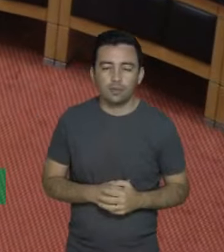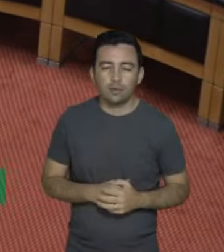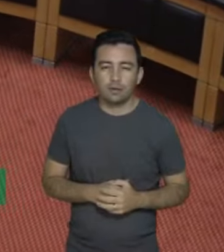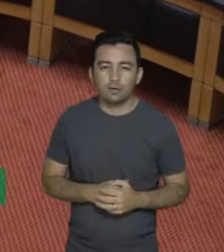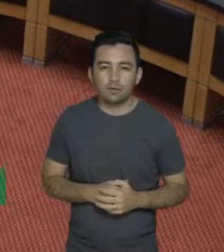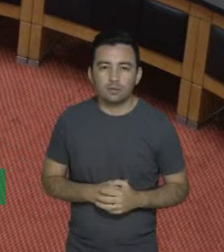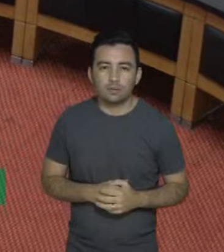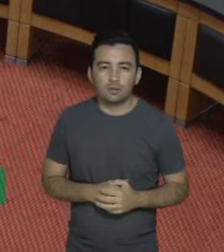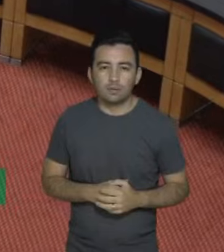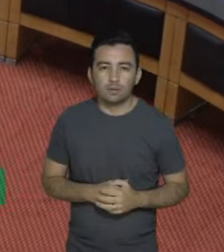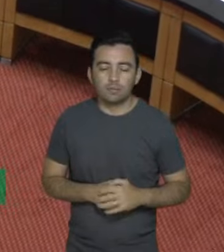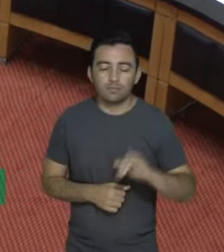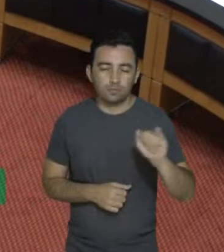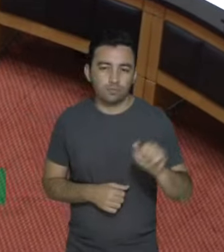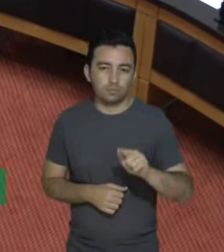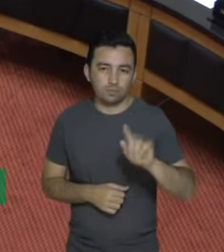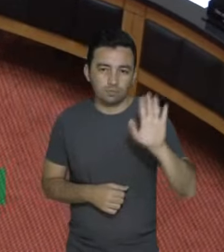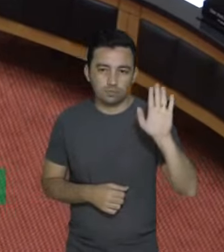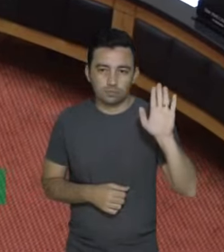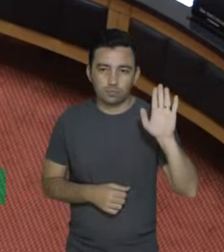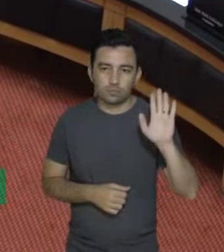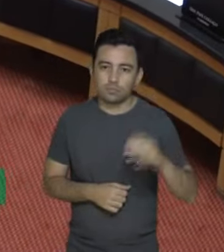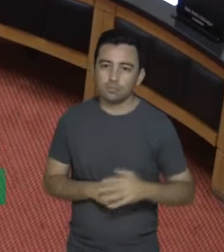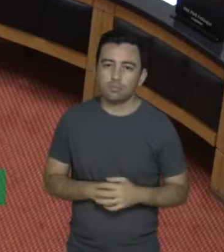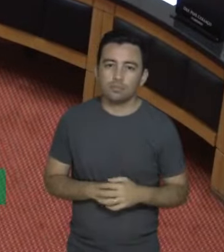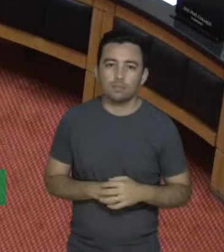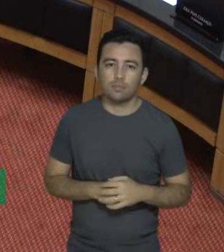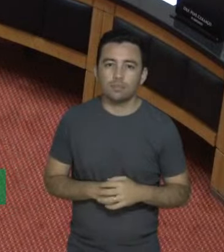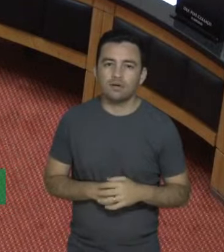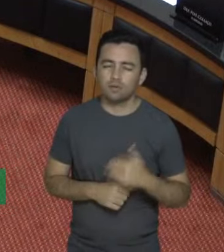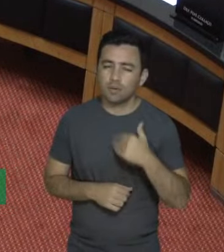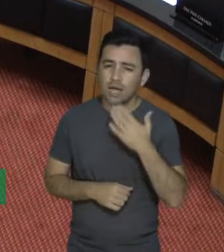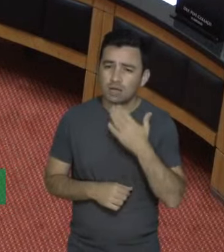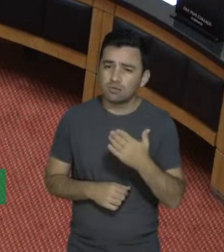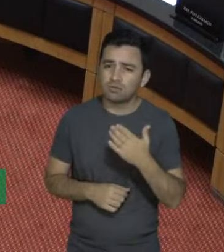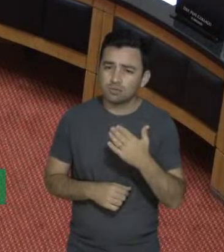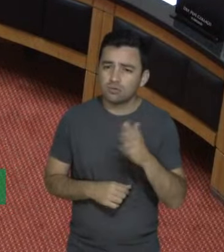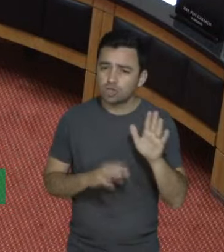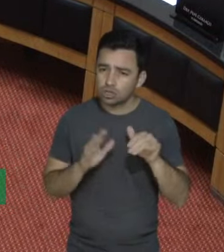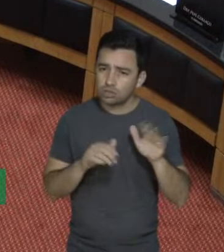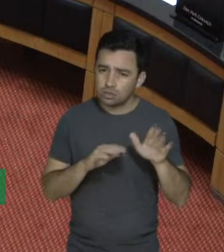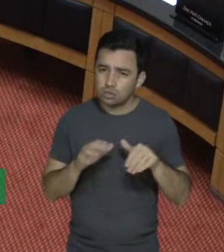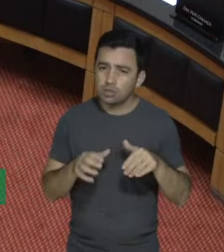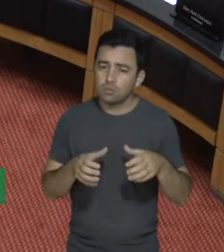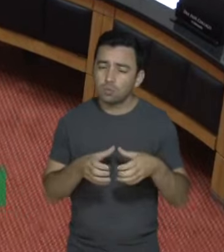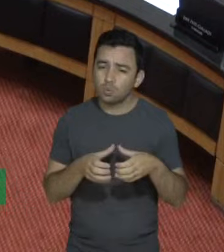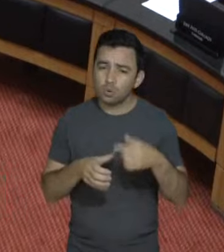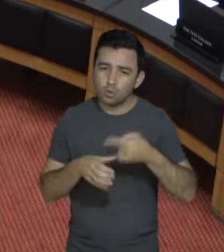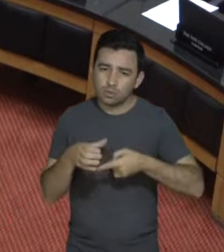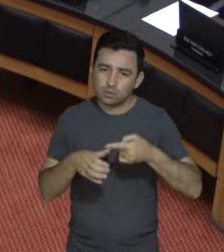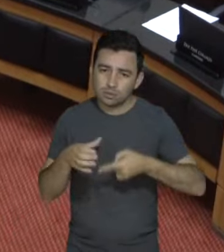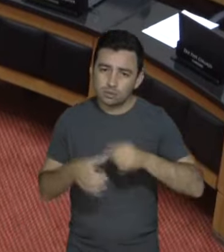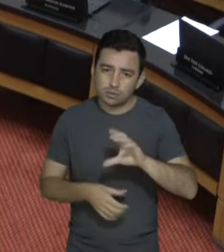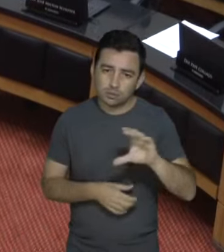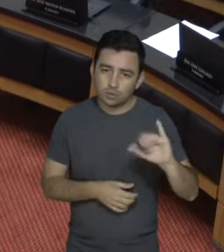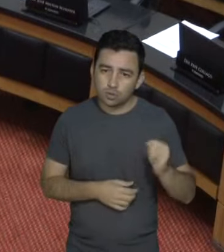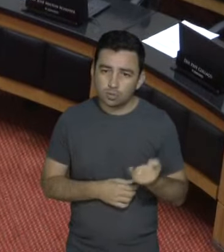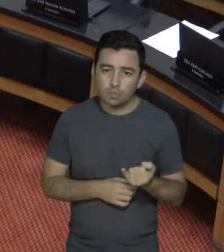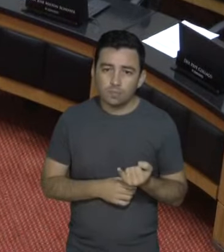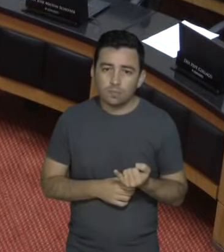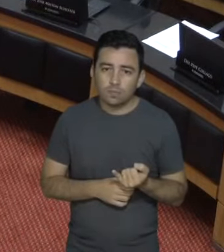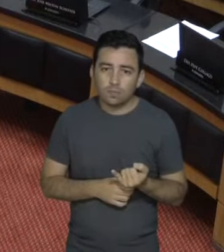ordem pela ordem Deputado Júlio Garcia essa vossa excelência que convoque os membros da comissão de Constituição justiça